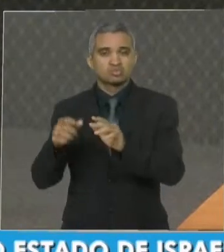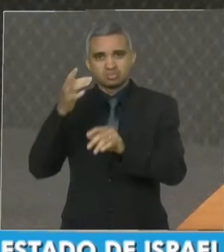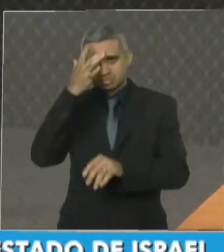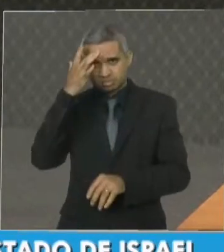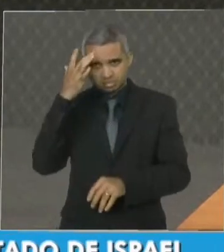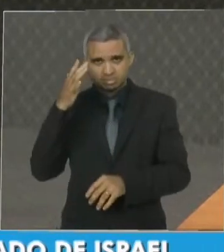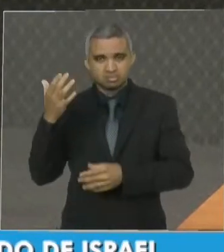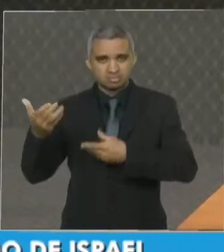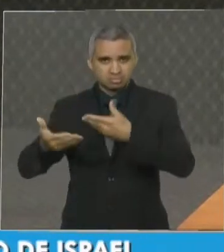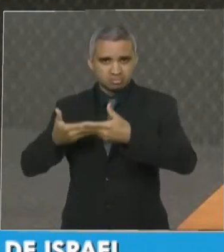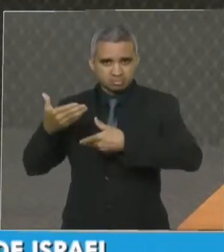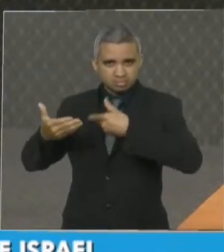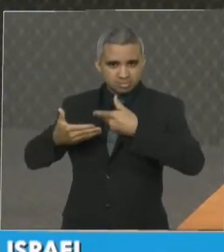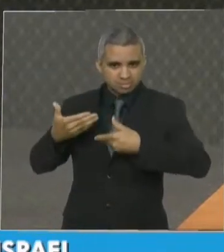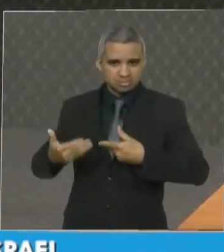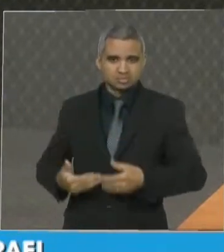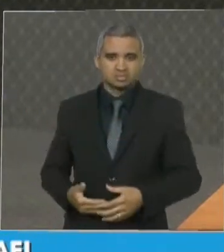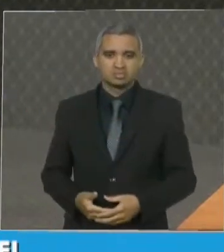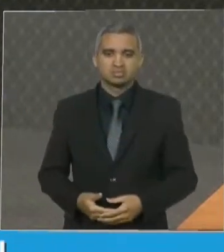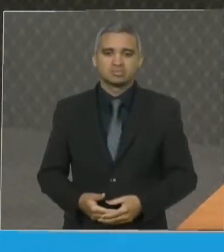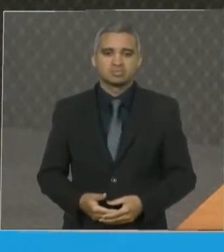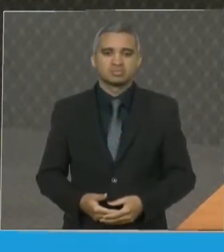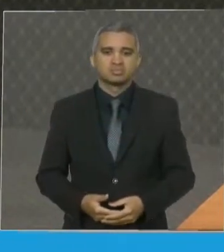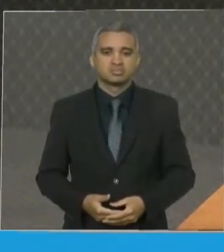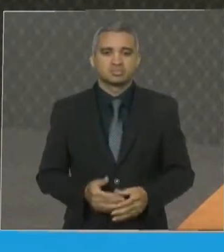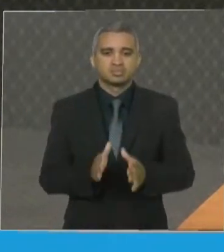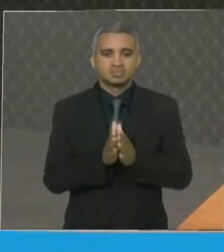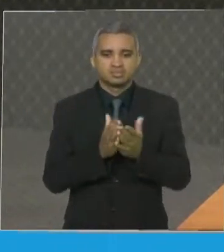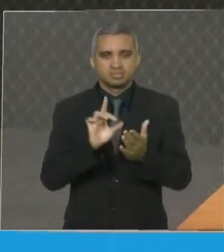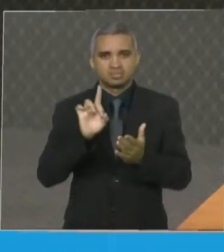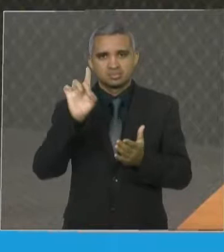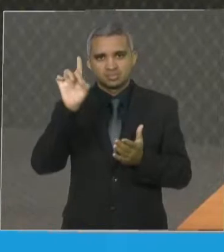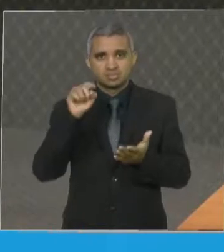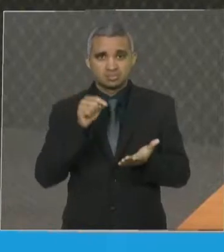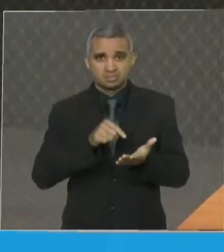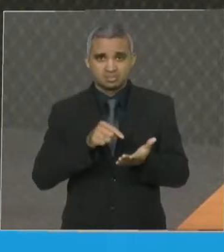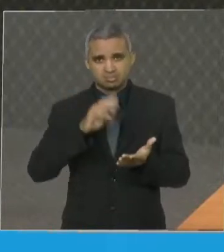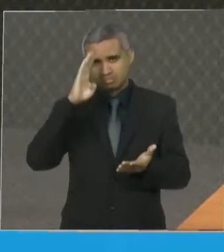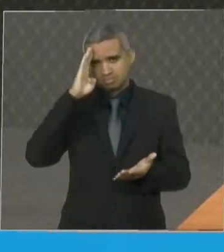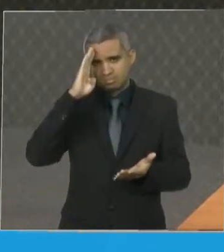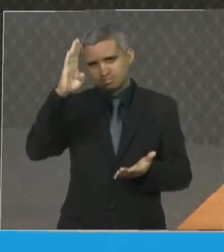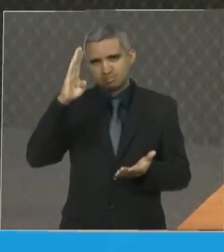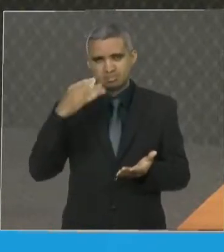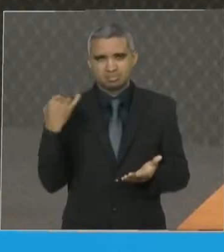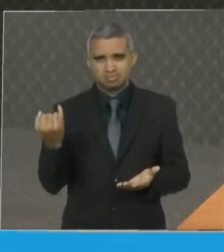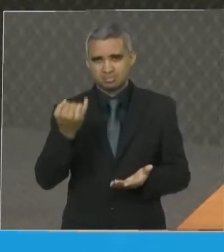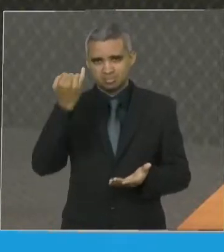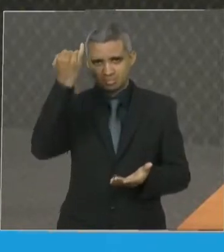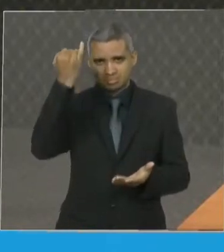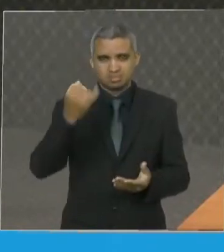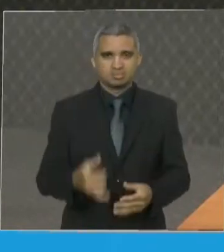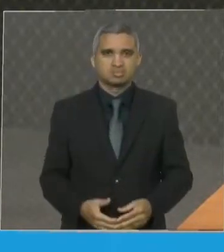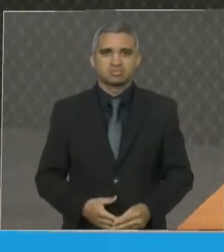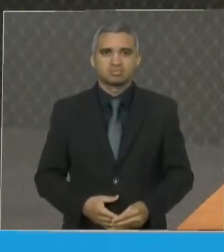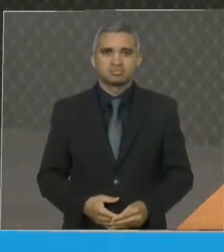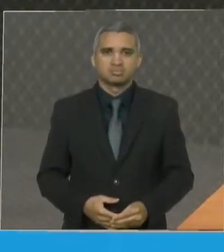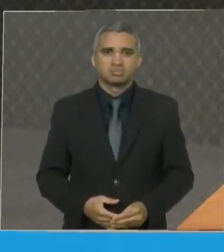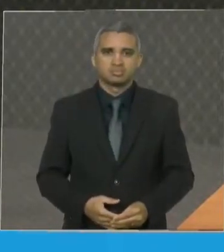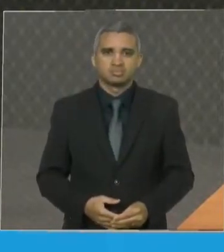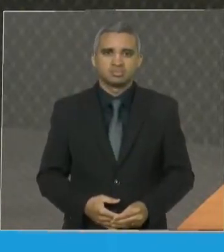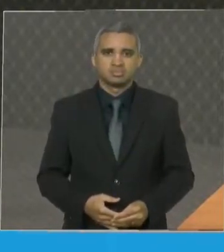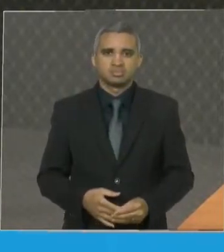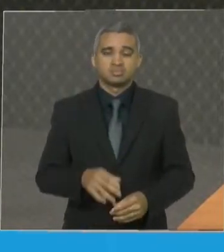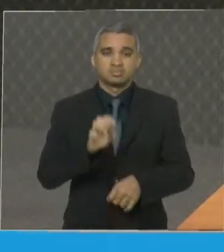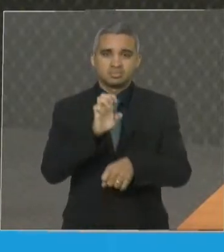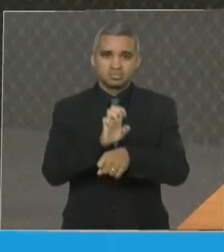nós acreditamos muito na Bíblia. A Bíblia é uma coisa fundamental na Estado